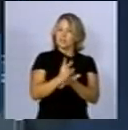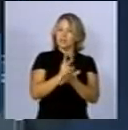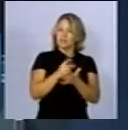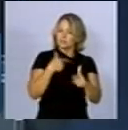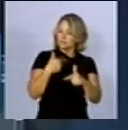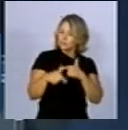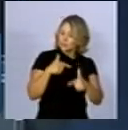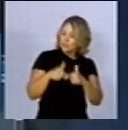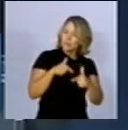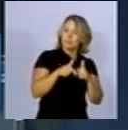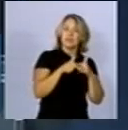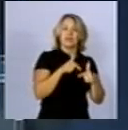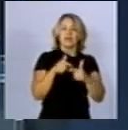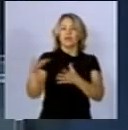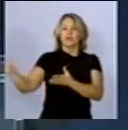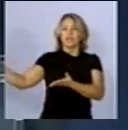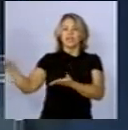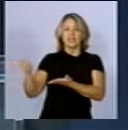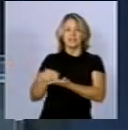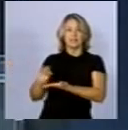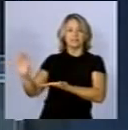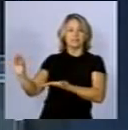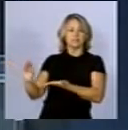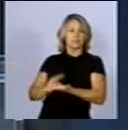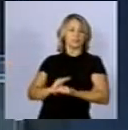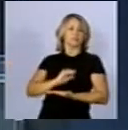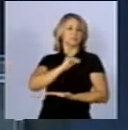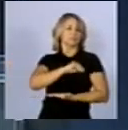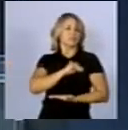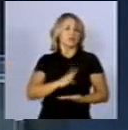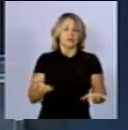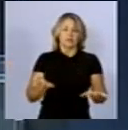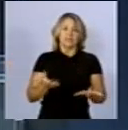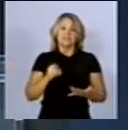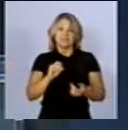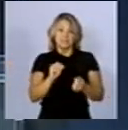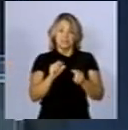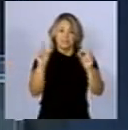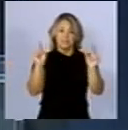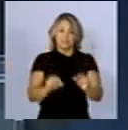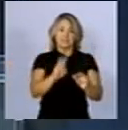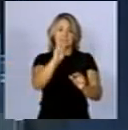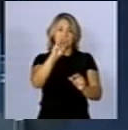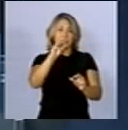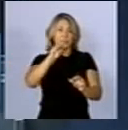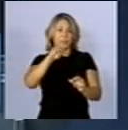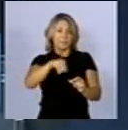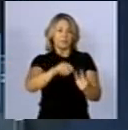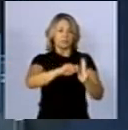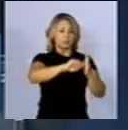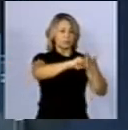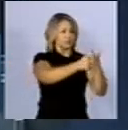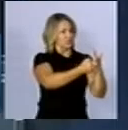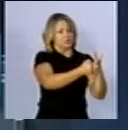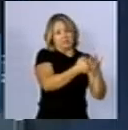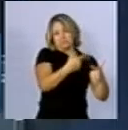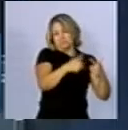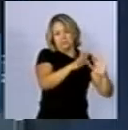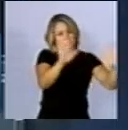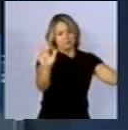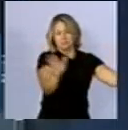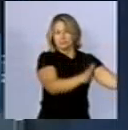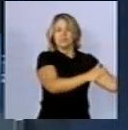operação e recebe aquela remuneração. e fica 5 minutos desligado, por exemplo, por uma razão qualquer que não